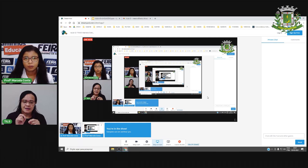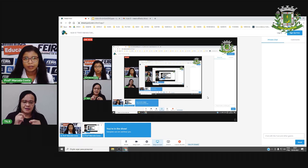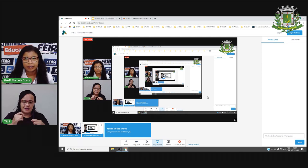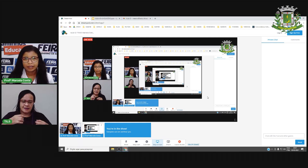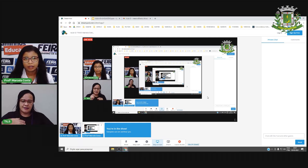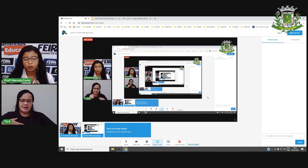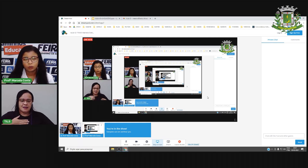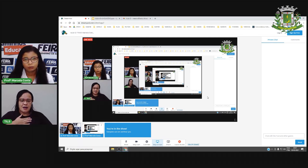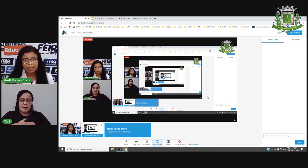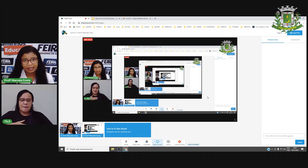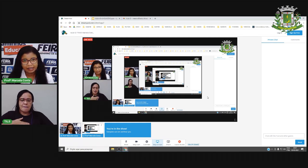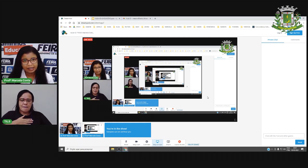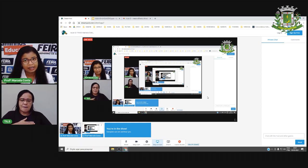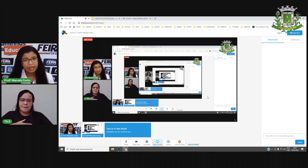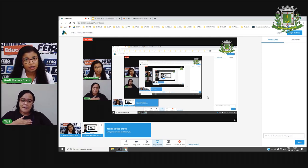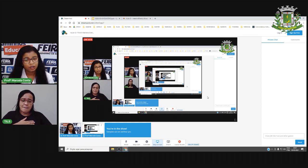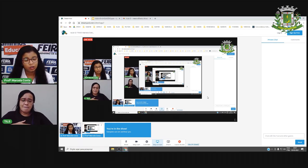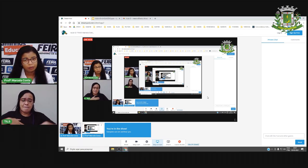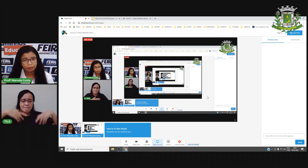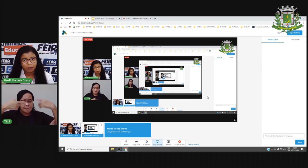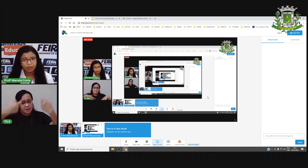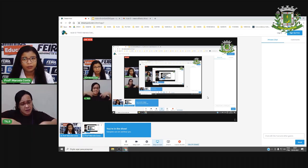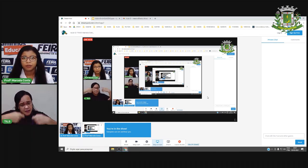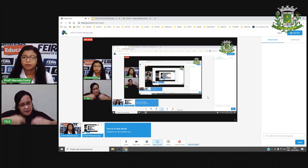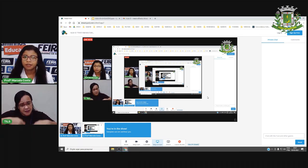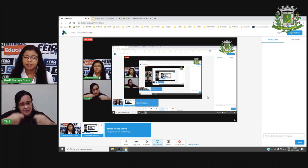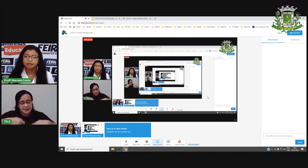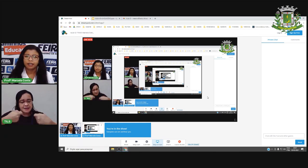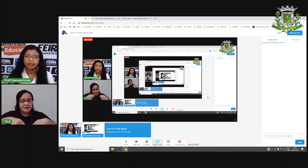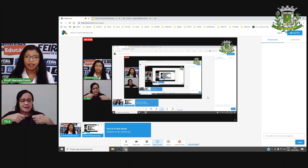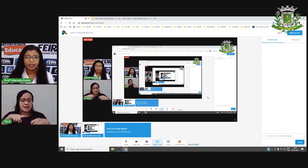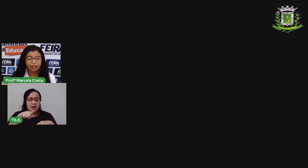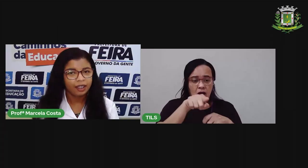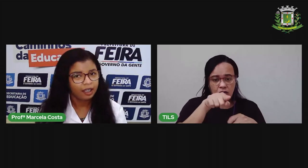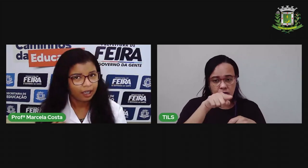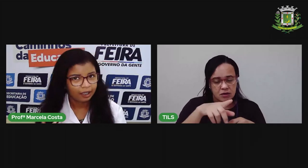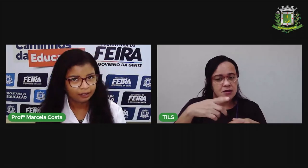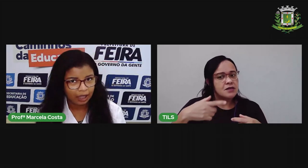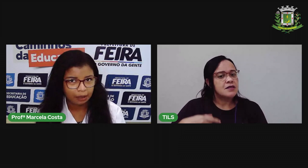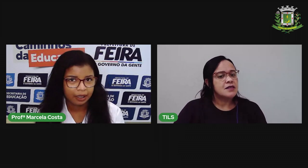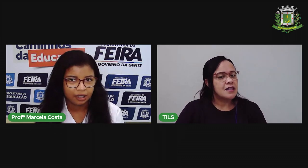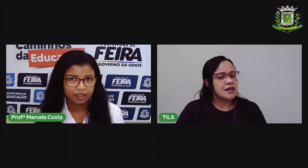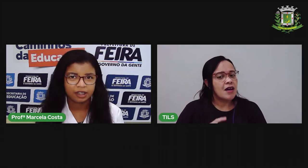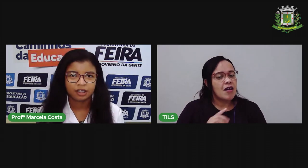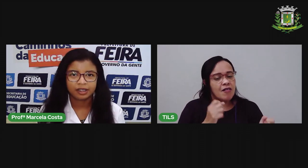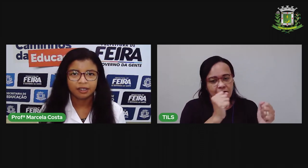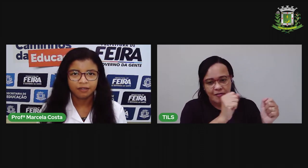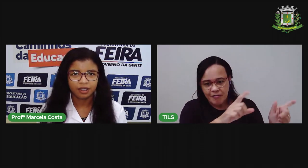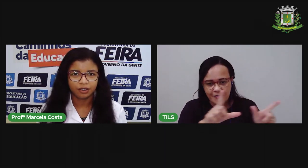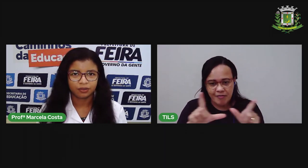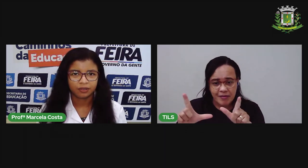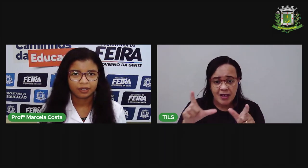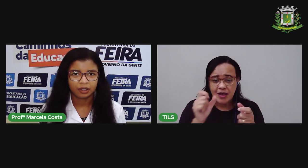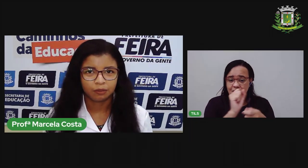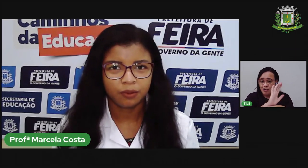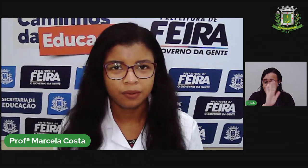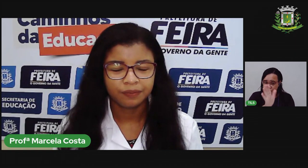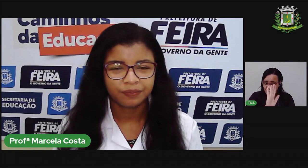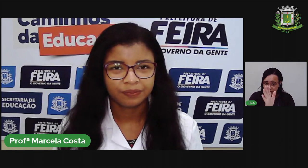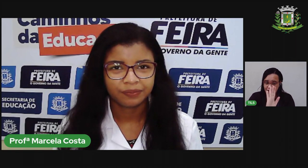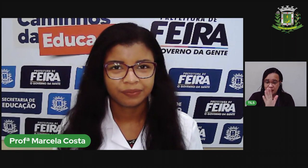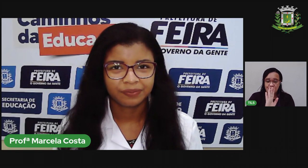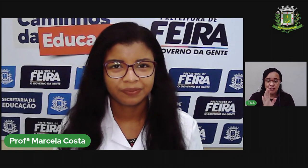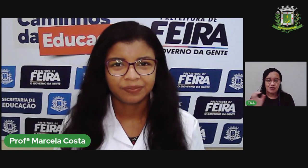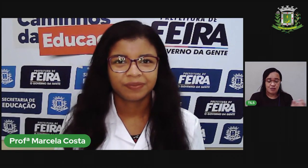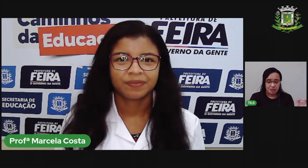sobre a necessidade de tomar banho, você vai ter que terminar de assistir esse vídeo. Tá bom?